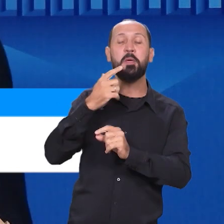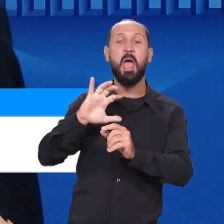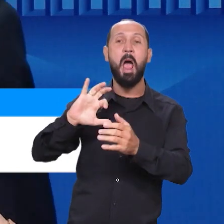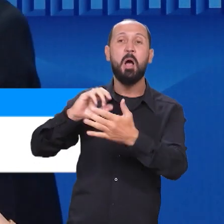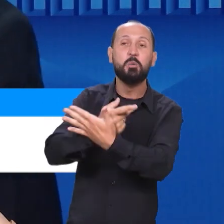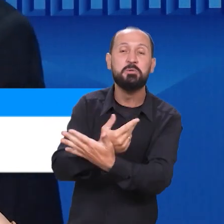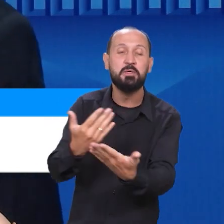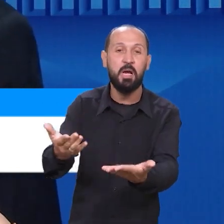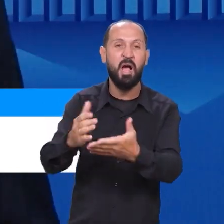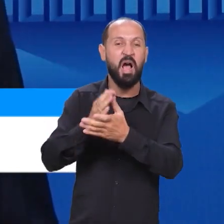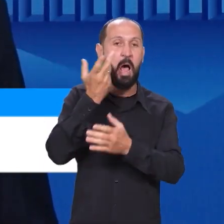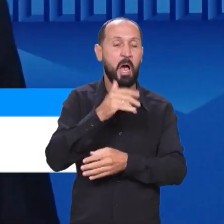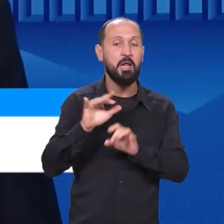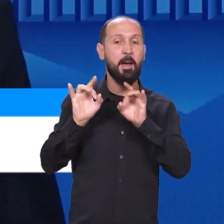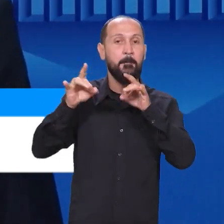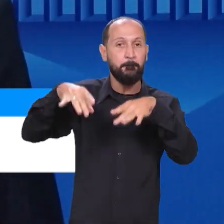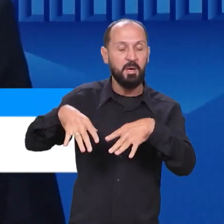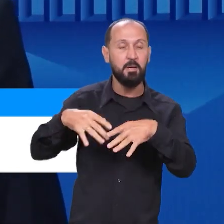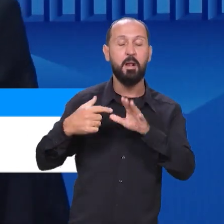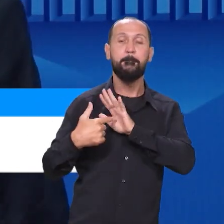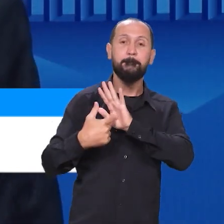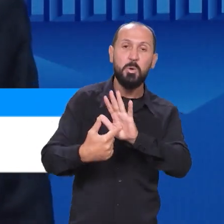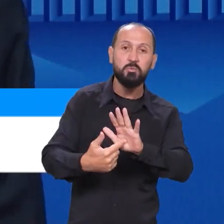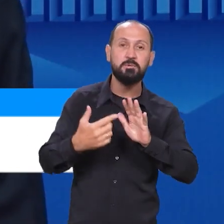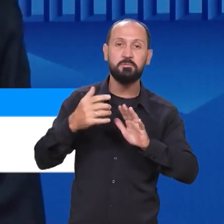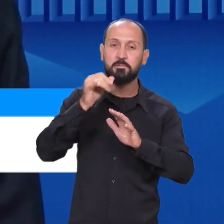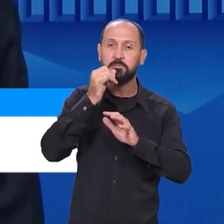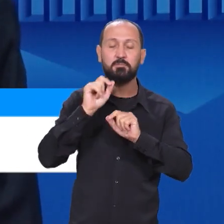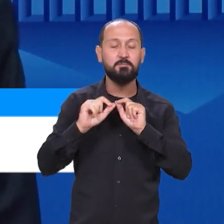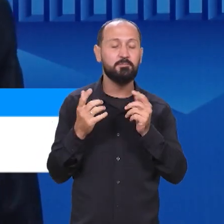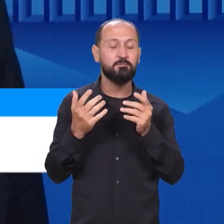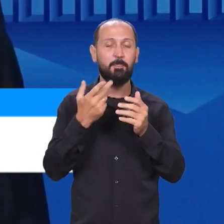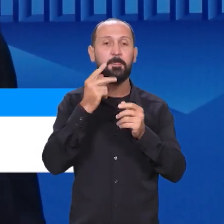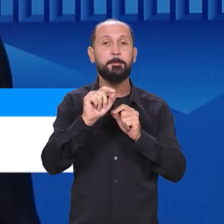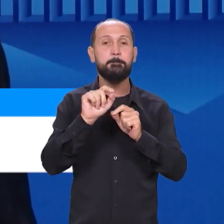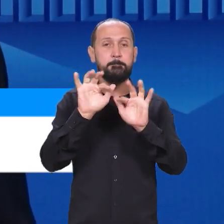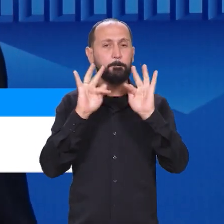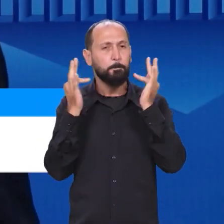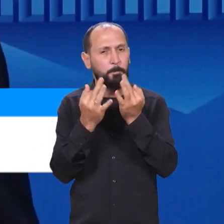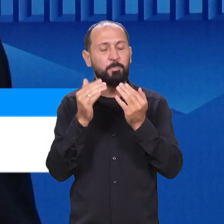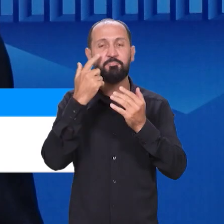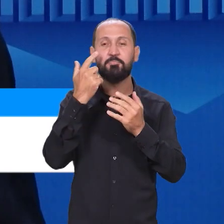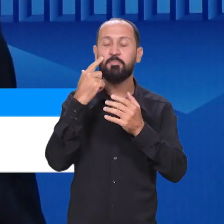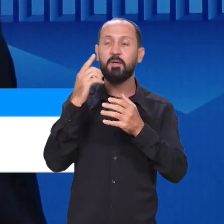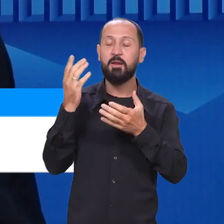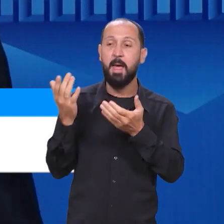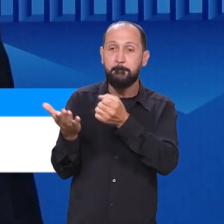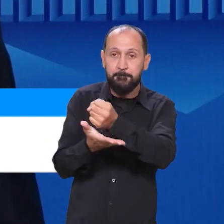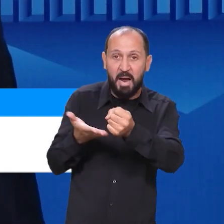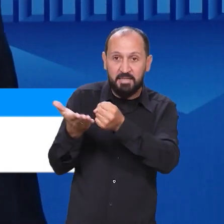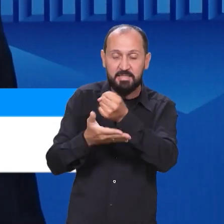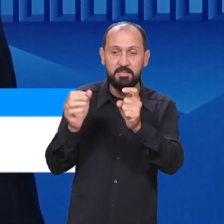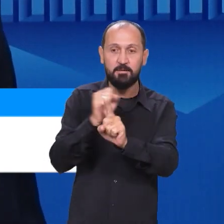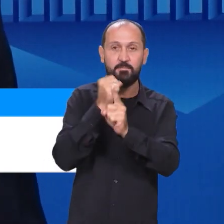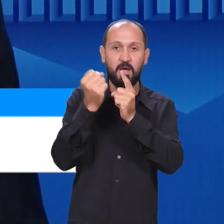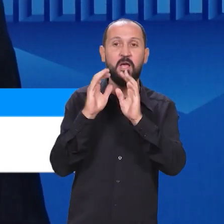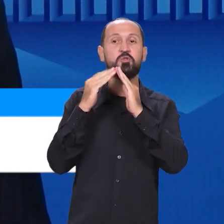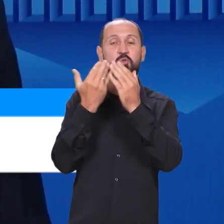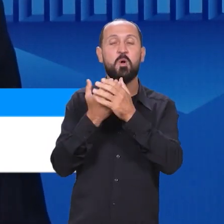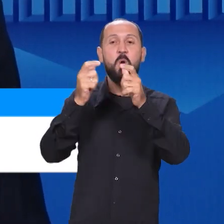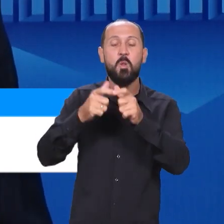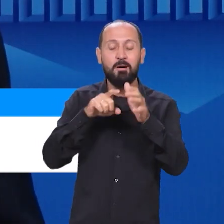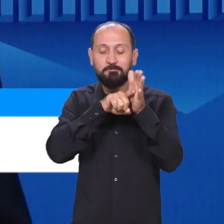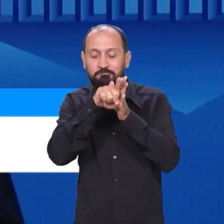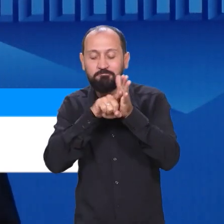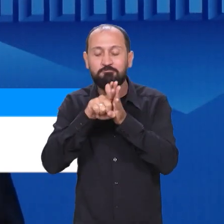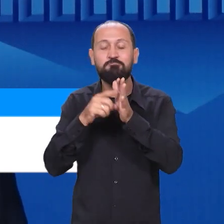prevenir do que remediar. A criança abandonada, ela dá sintomas. E aí eu falo, se a família é a célula da